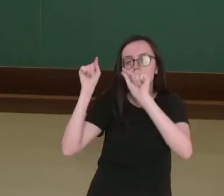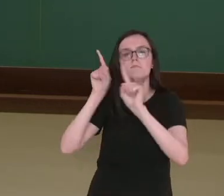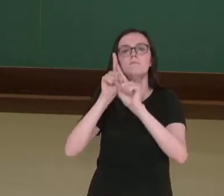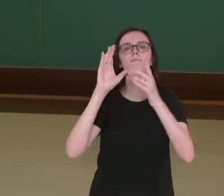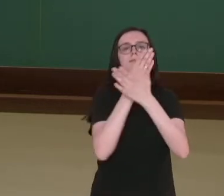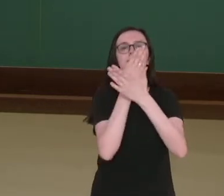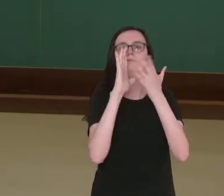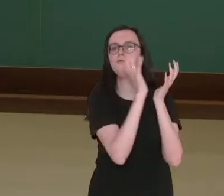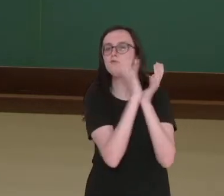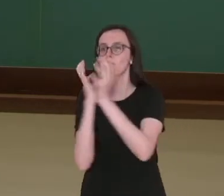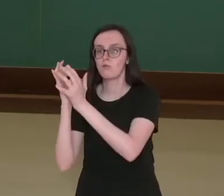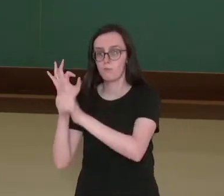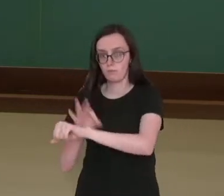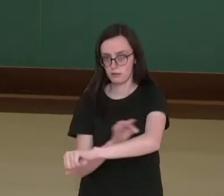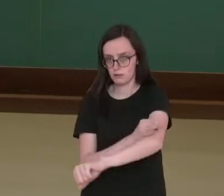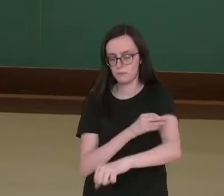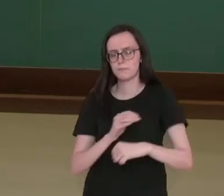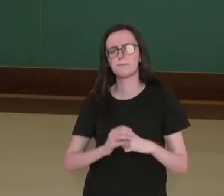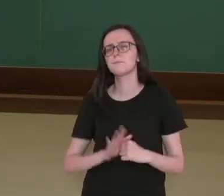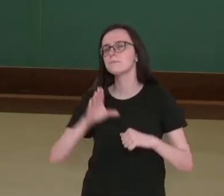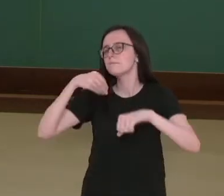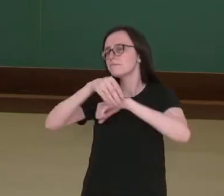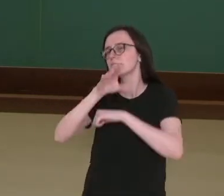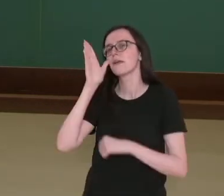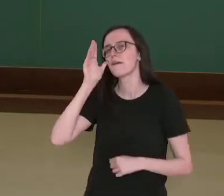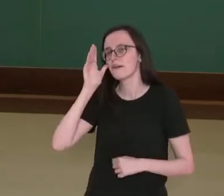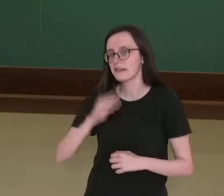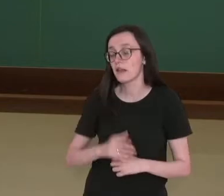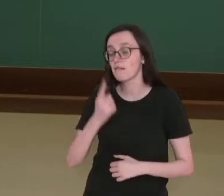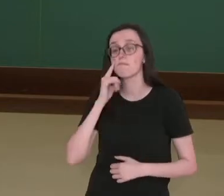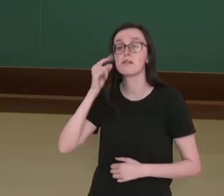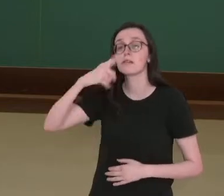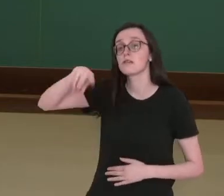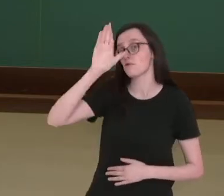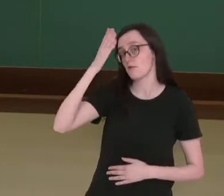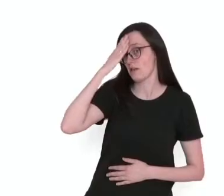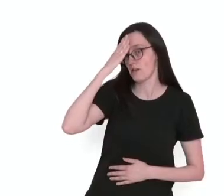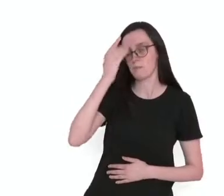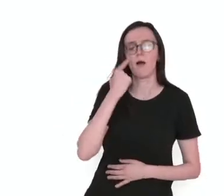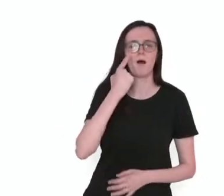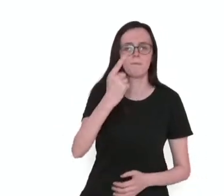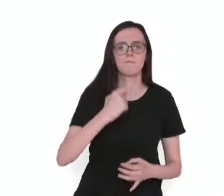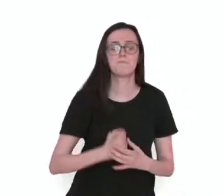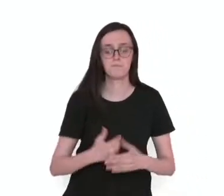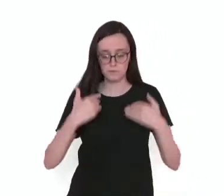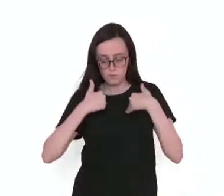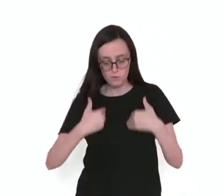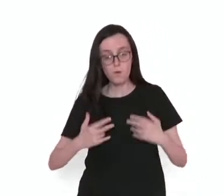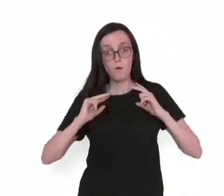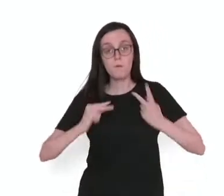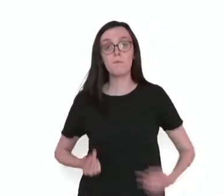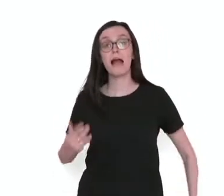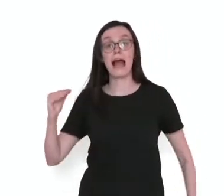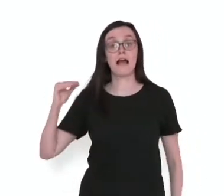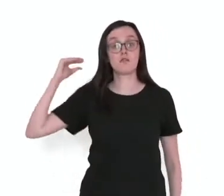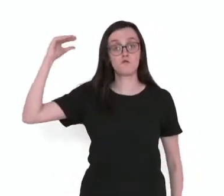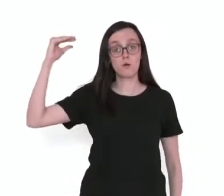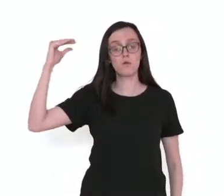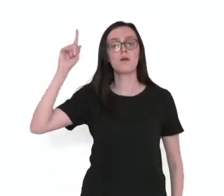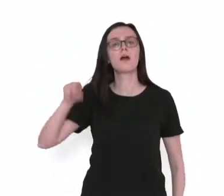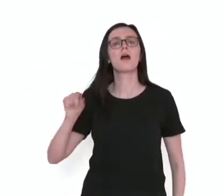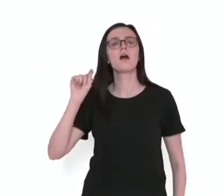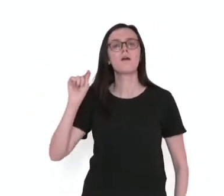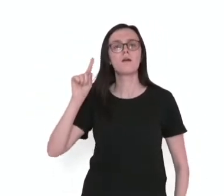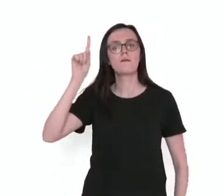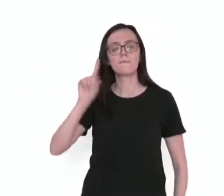celulares. Uma curiosidade, vamos ver se vocês sabiam. Olha, o corpo humano adulto, ele é formado